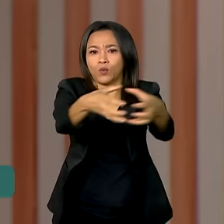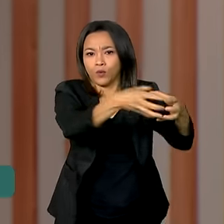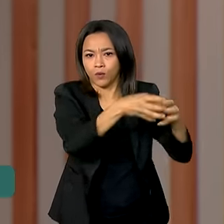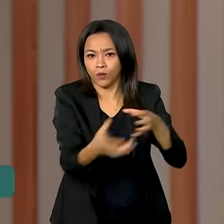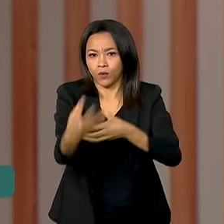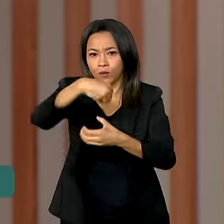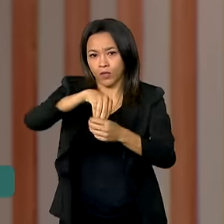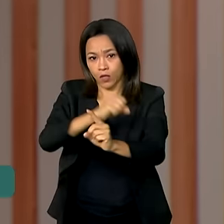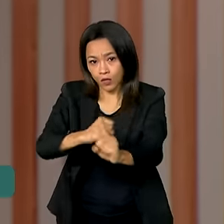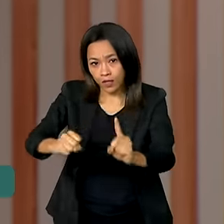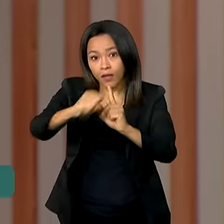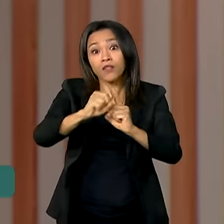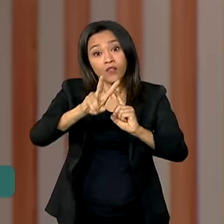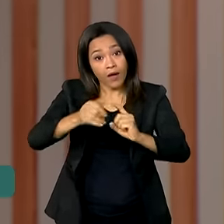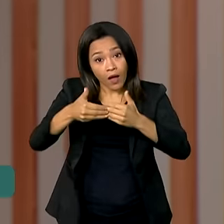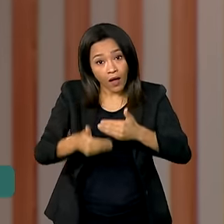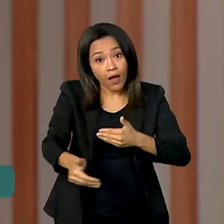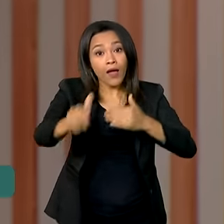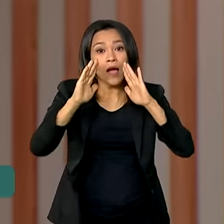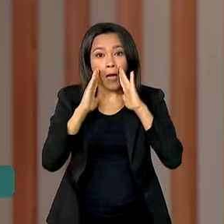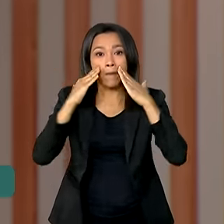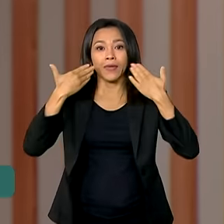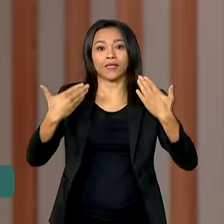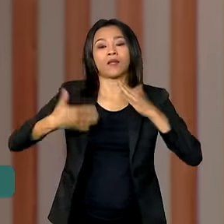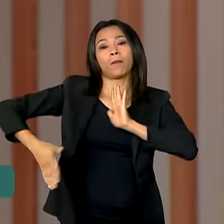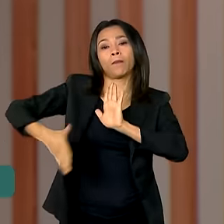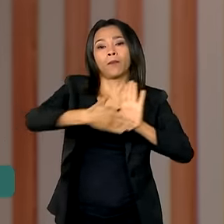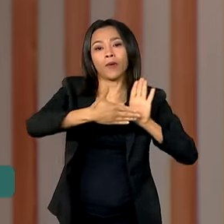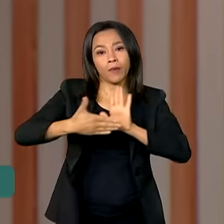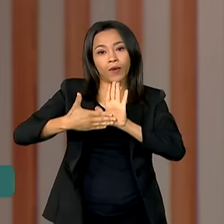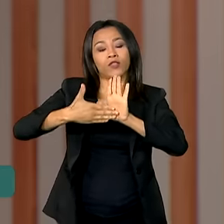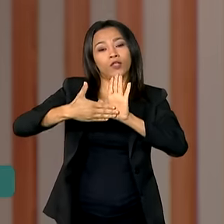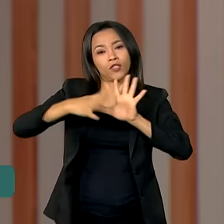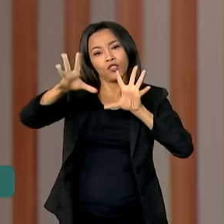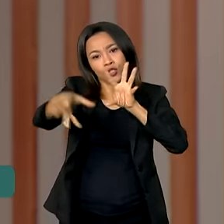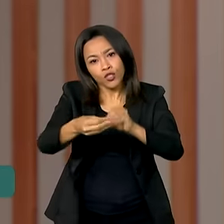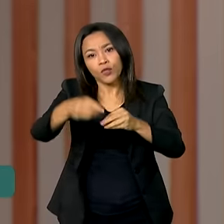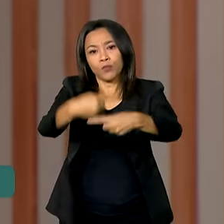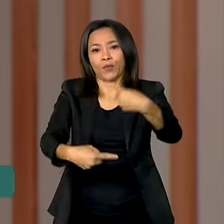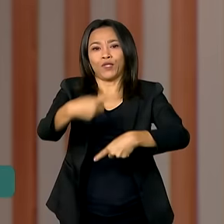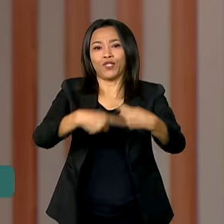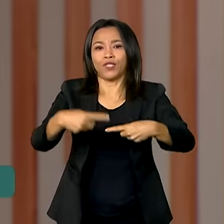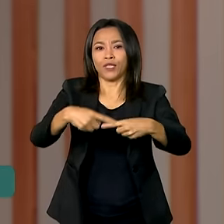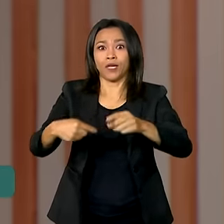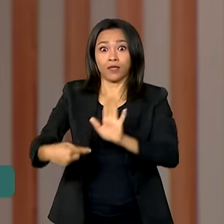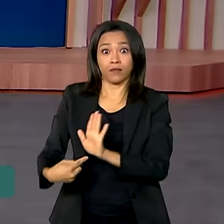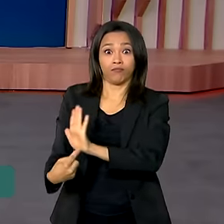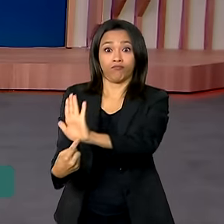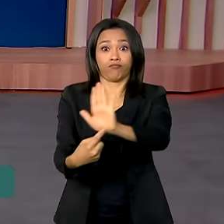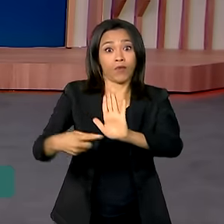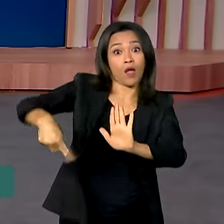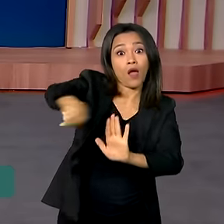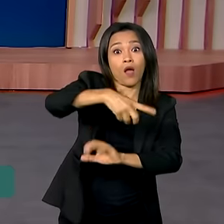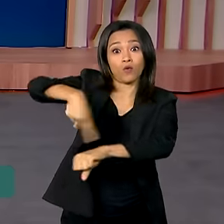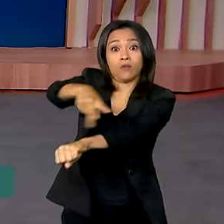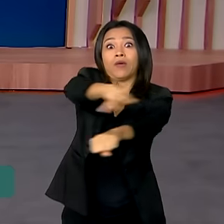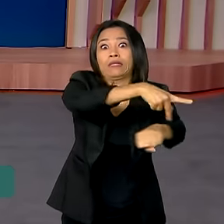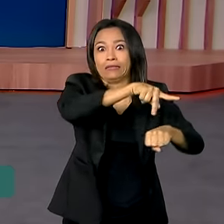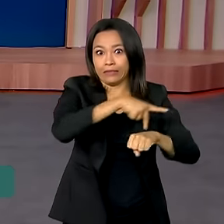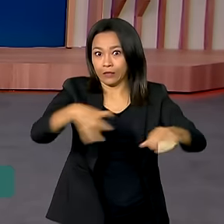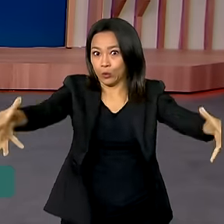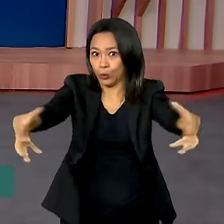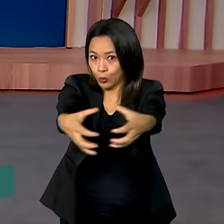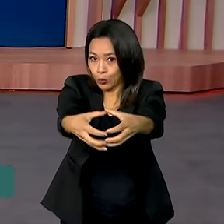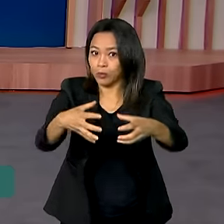civil e vai apresentar propostas e políticas públicas aos líderes do bloco econômico. A nossa equipe